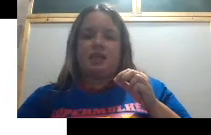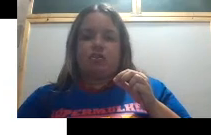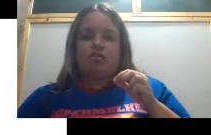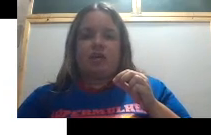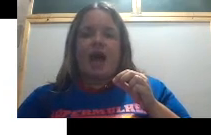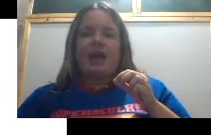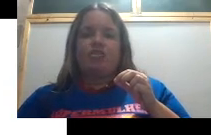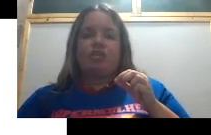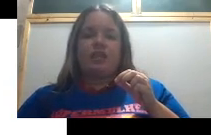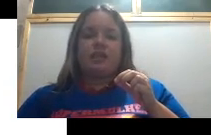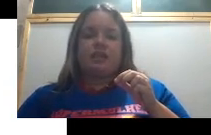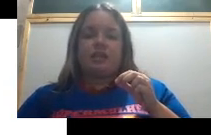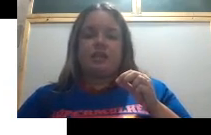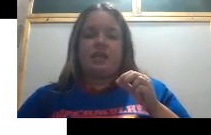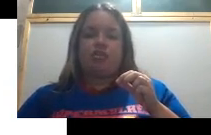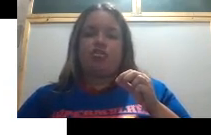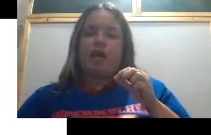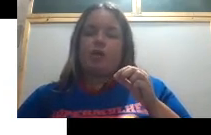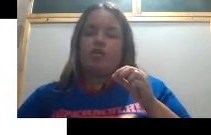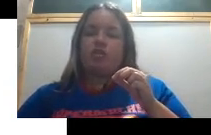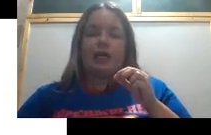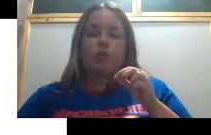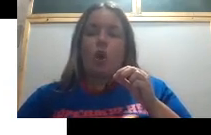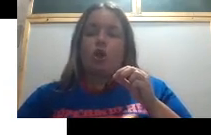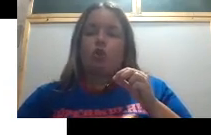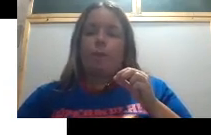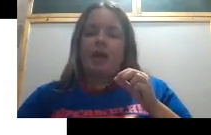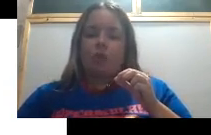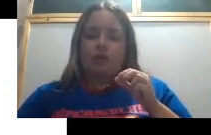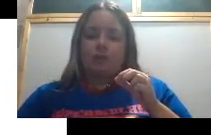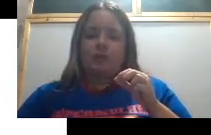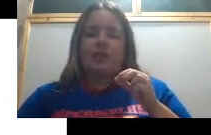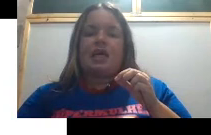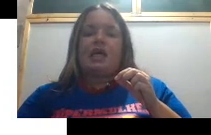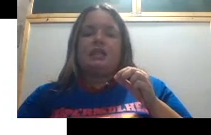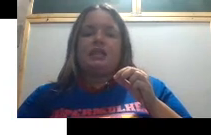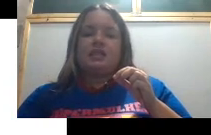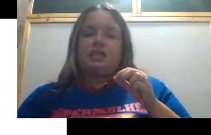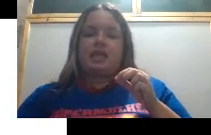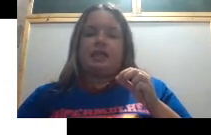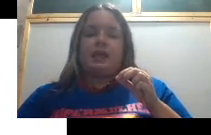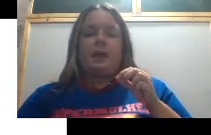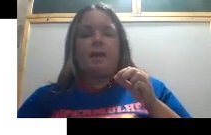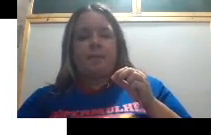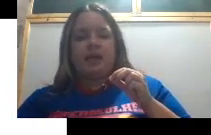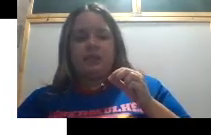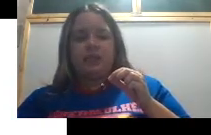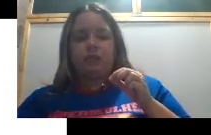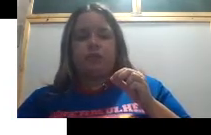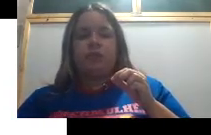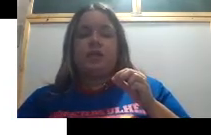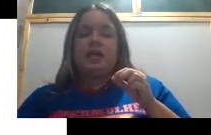16 a estrelinha 16 é o estado do Piauí 17